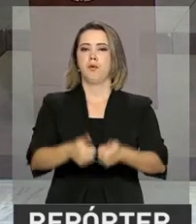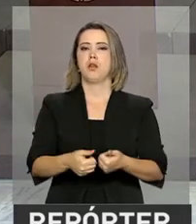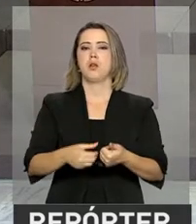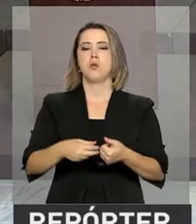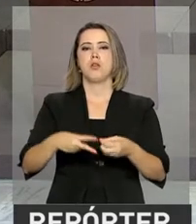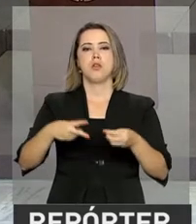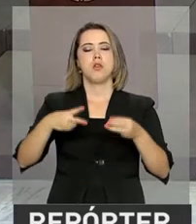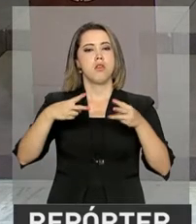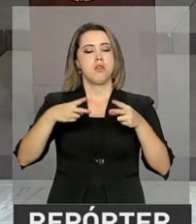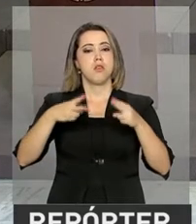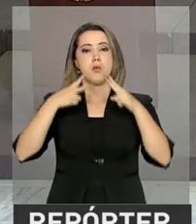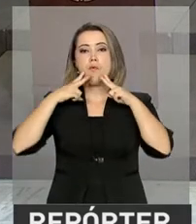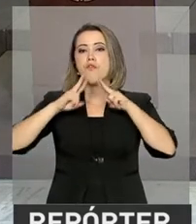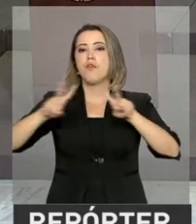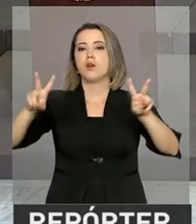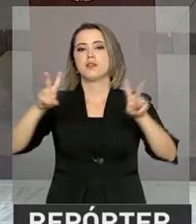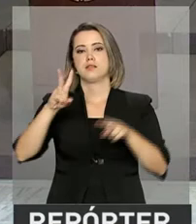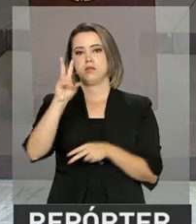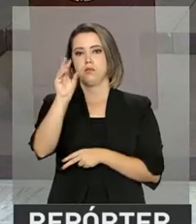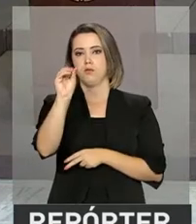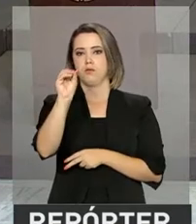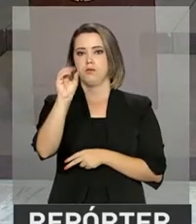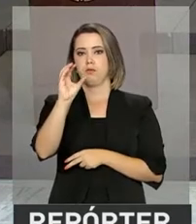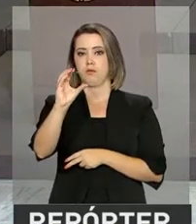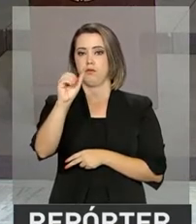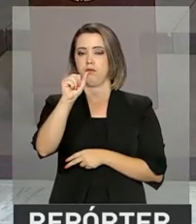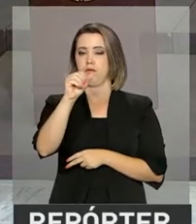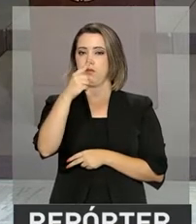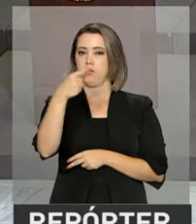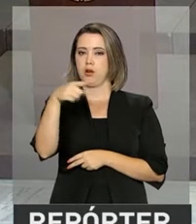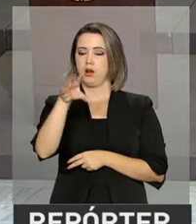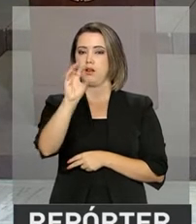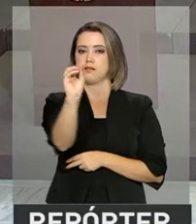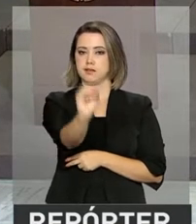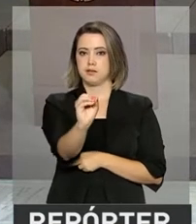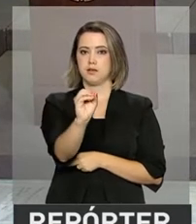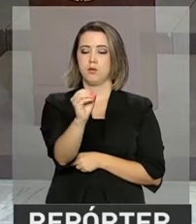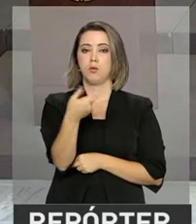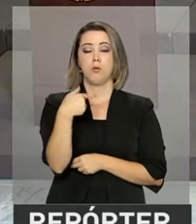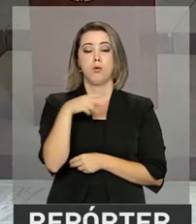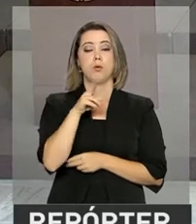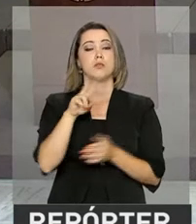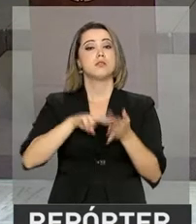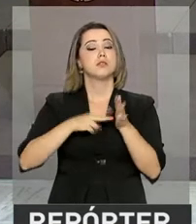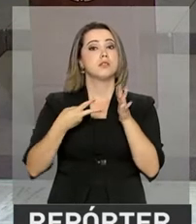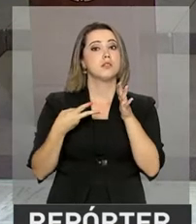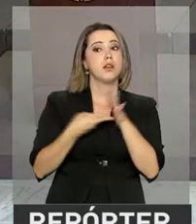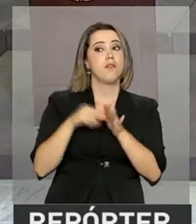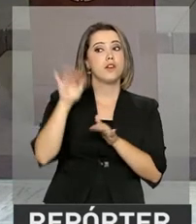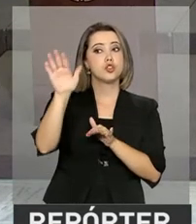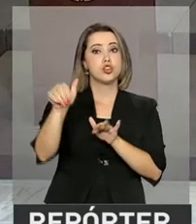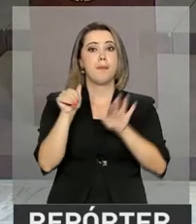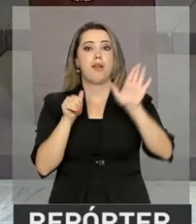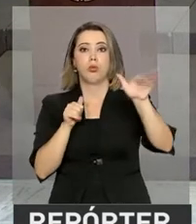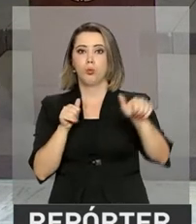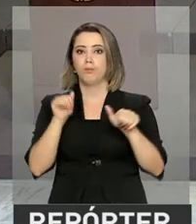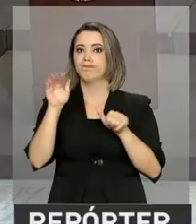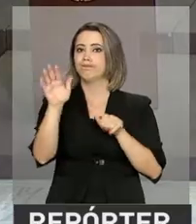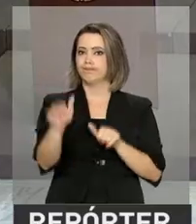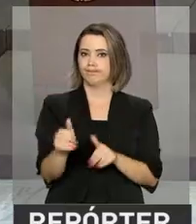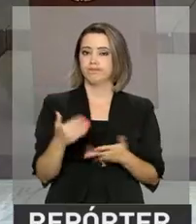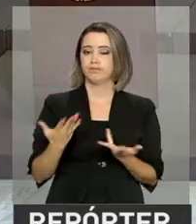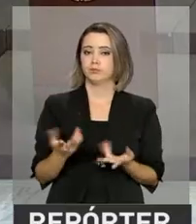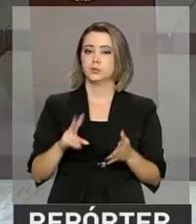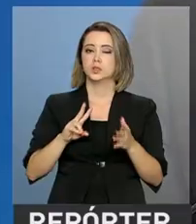serviço vocação é palavra que vem do advocatio chamado se